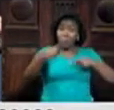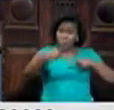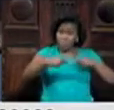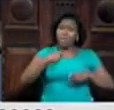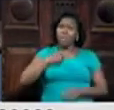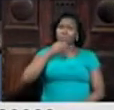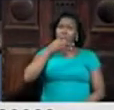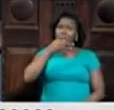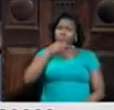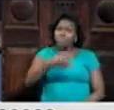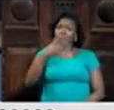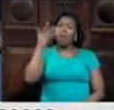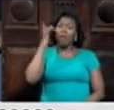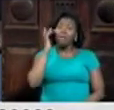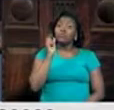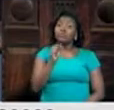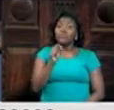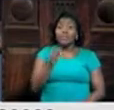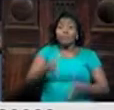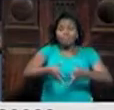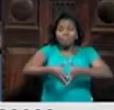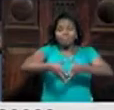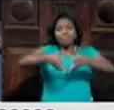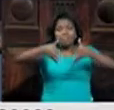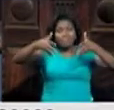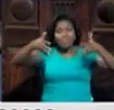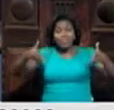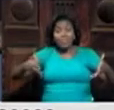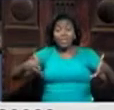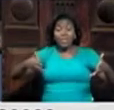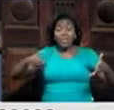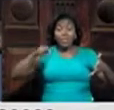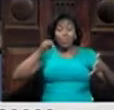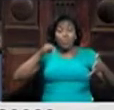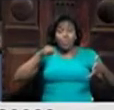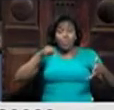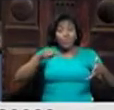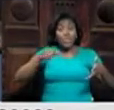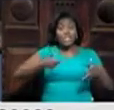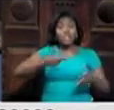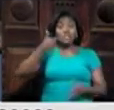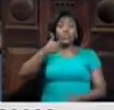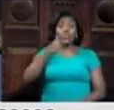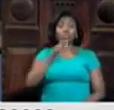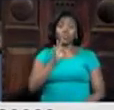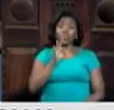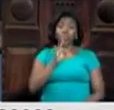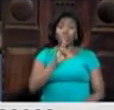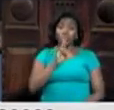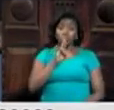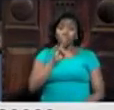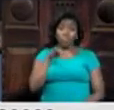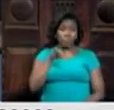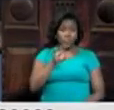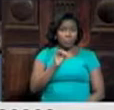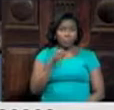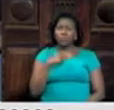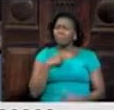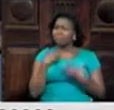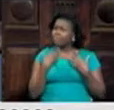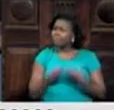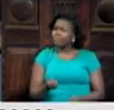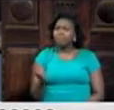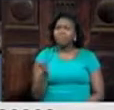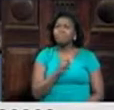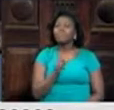também a ampliação da questão do segundo turno eleitoral. É inconcebível